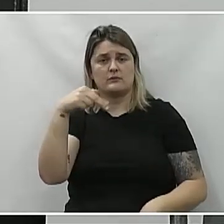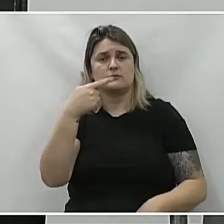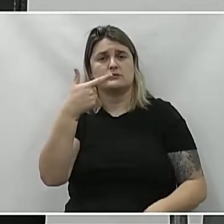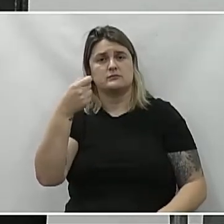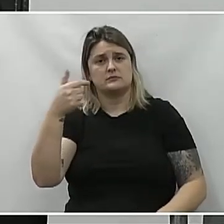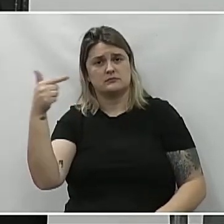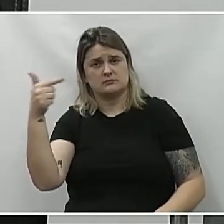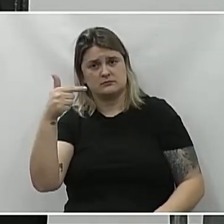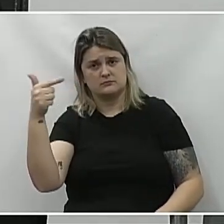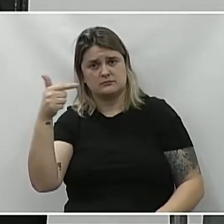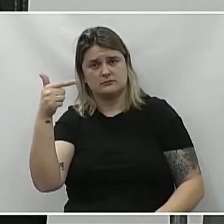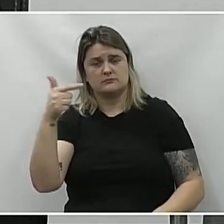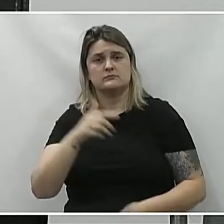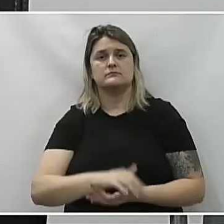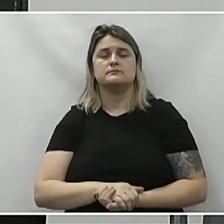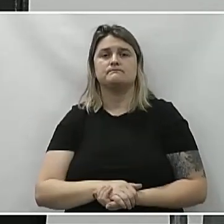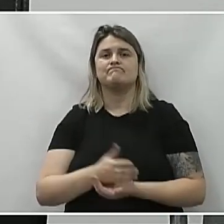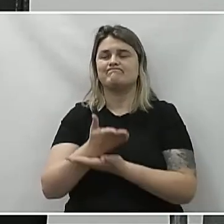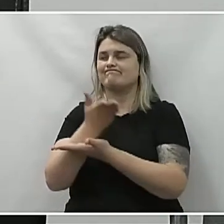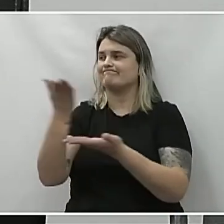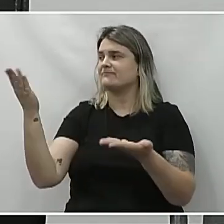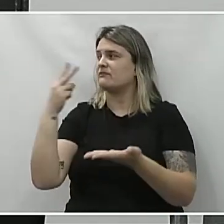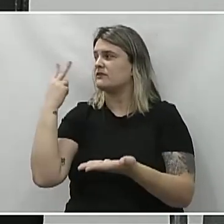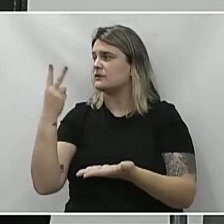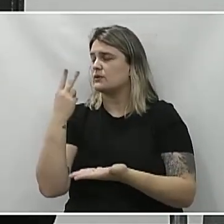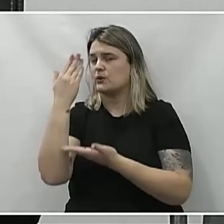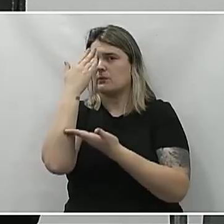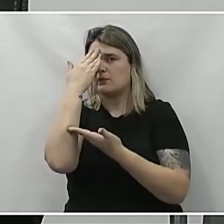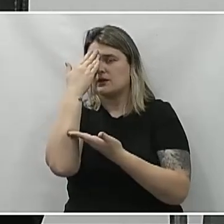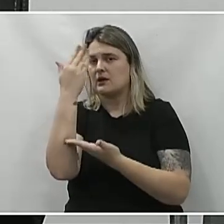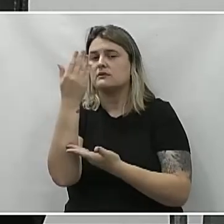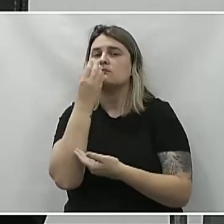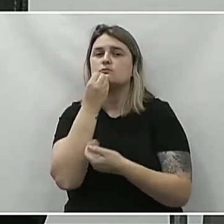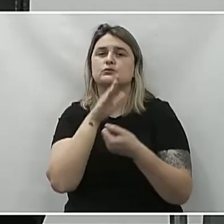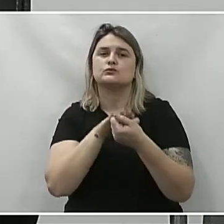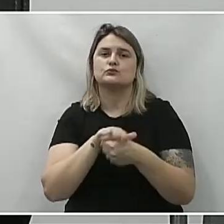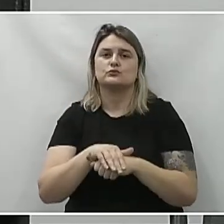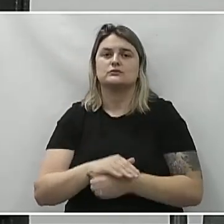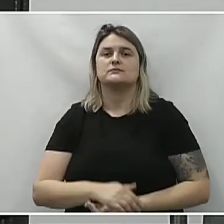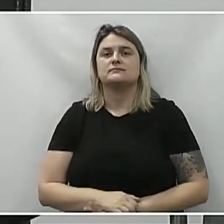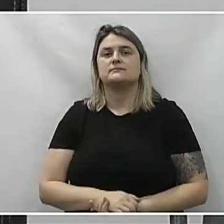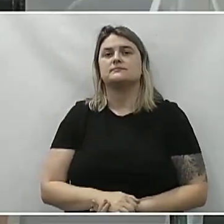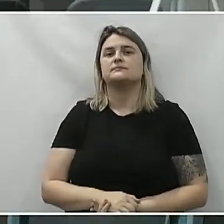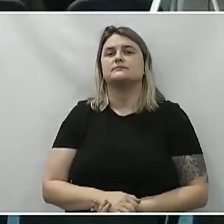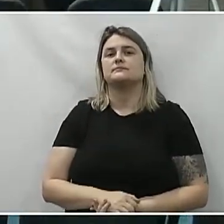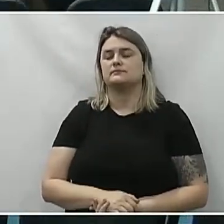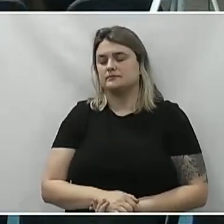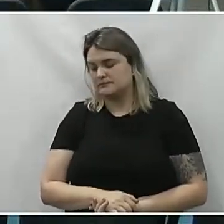2022. Senhores vereadores, muito obrigado e uma boa noite a todos.